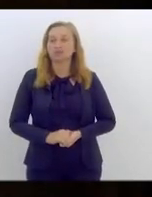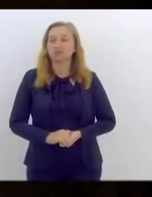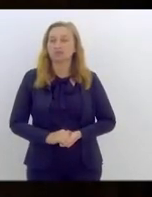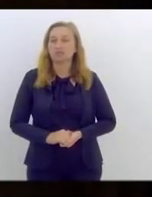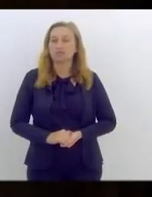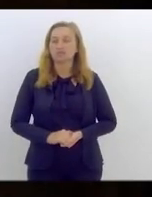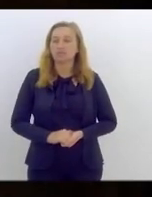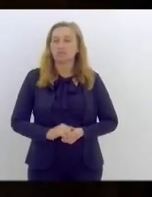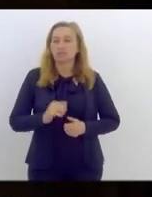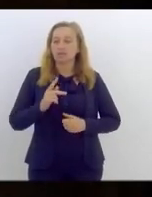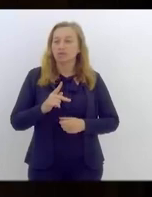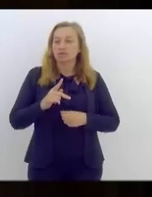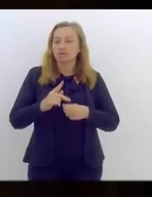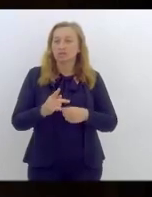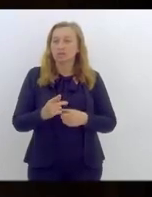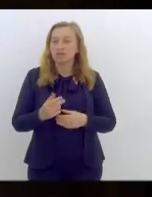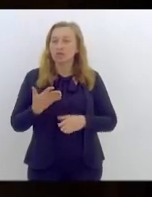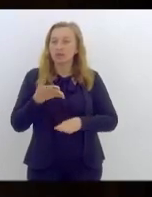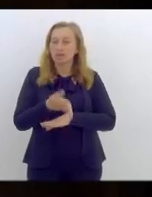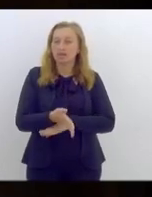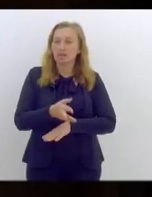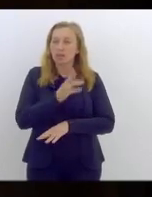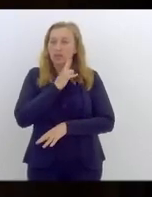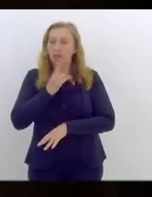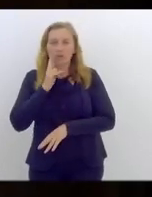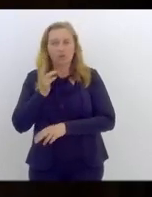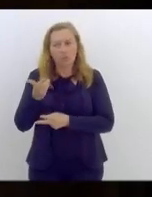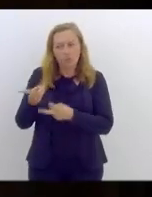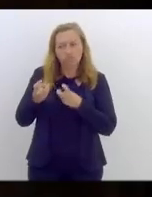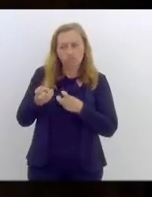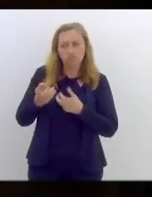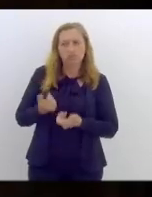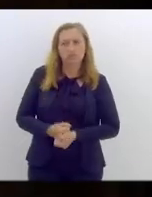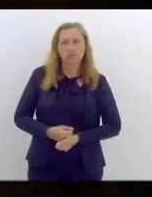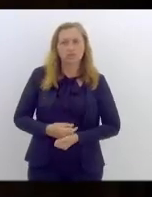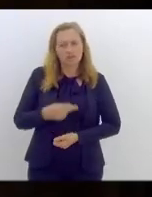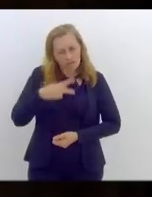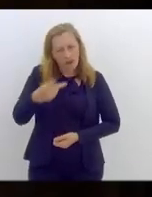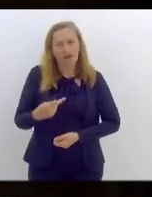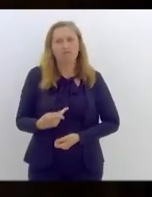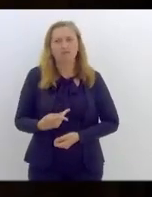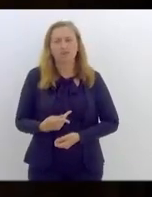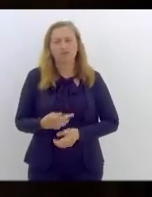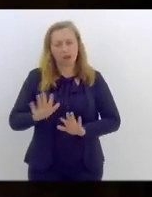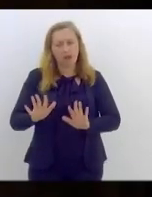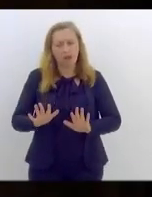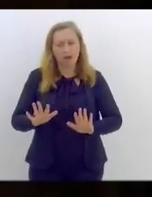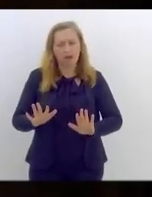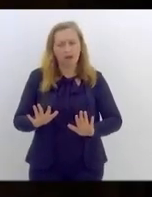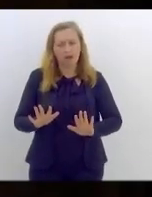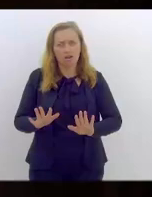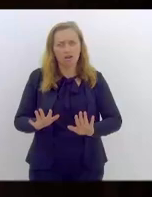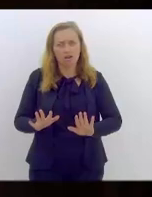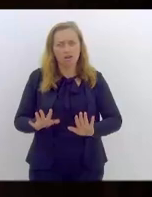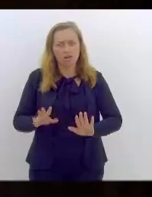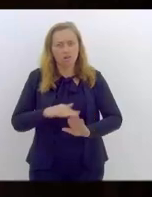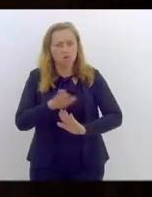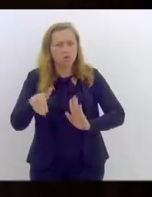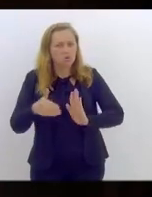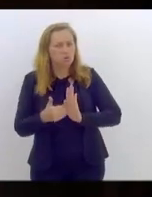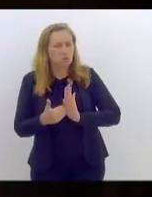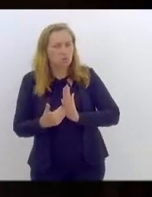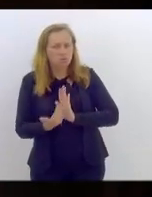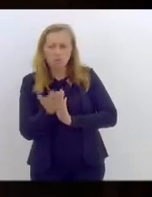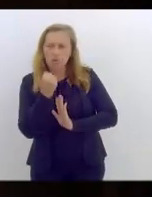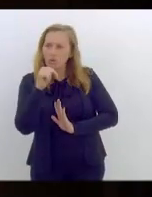de procurador, ele entrasse num restaurante, ele fazia questão de falar, mas espera aí, todos os